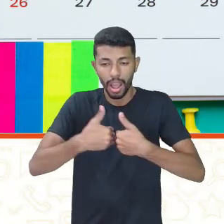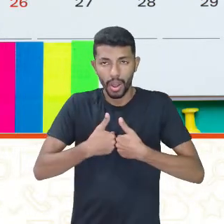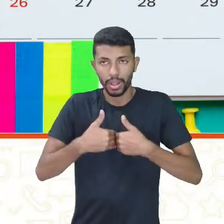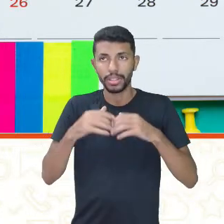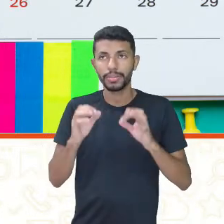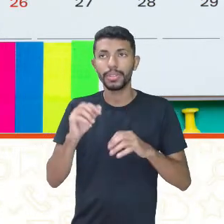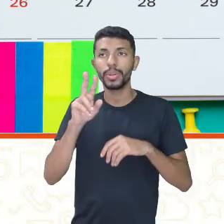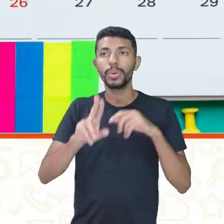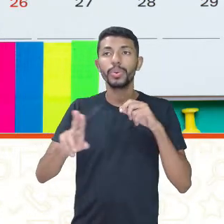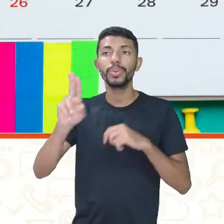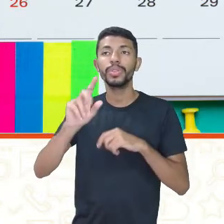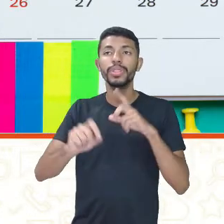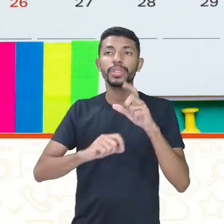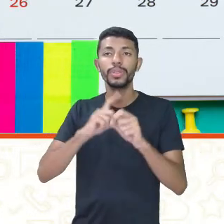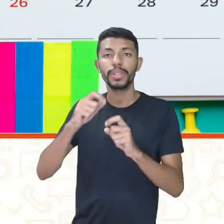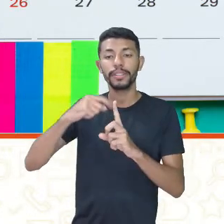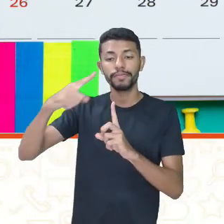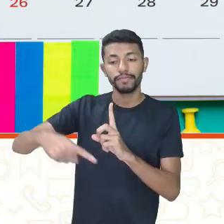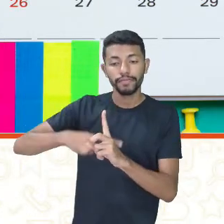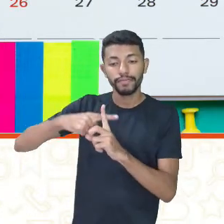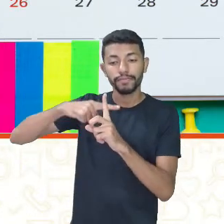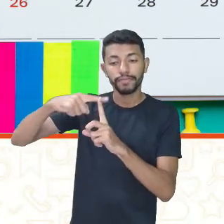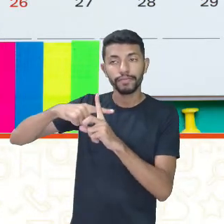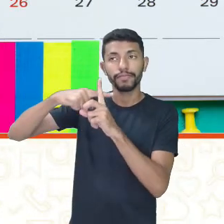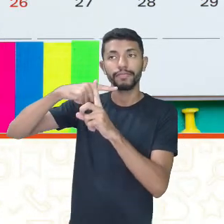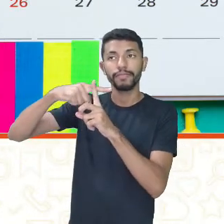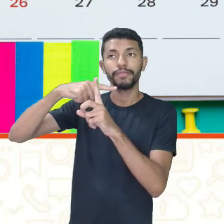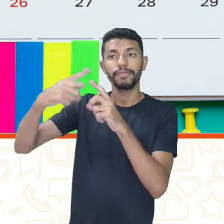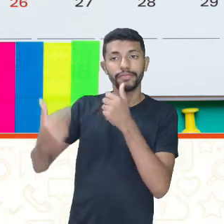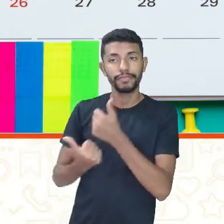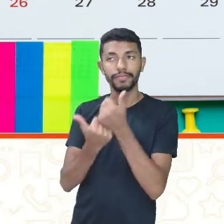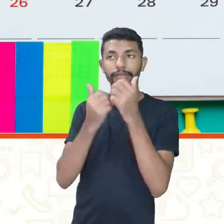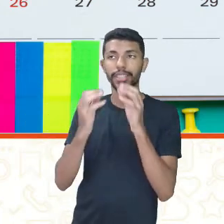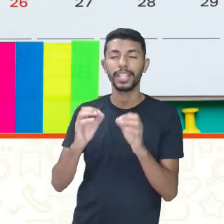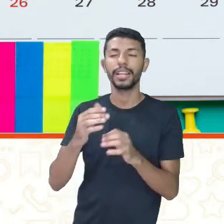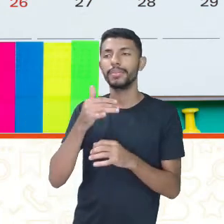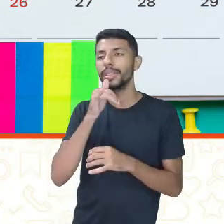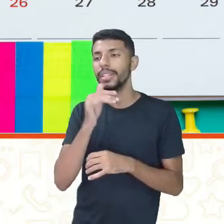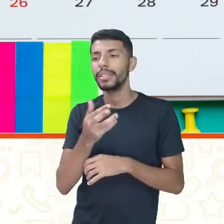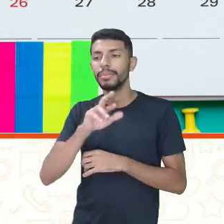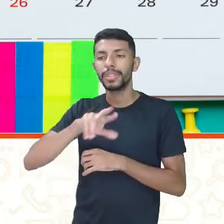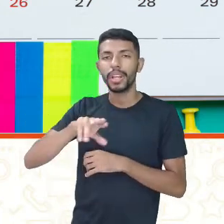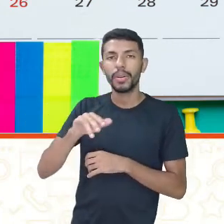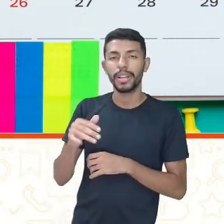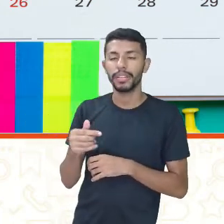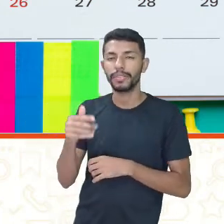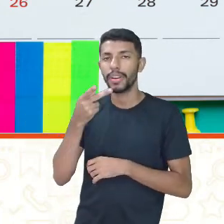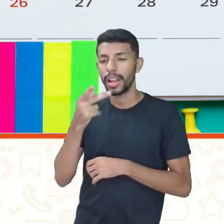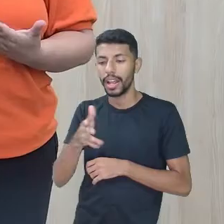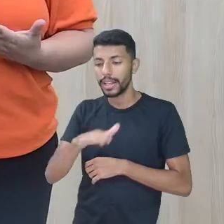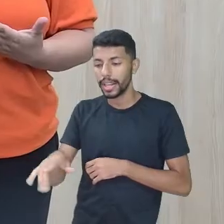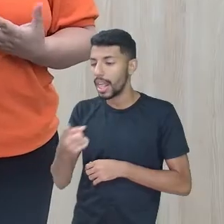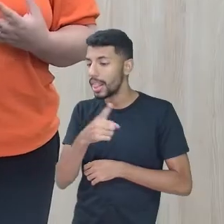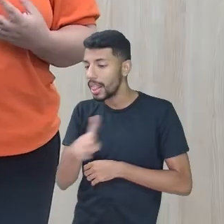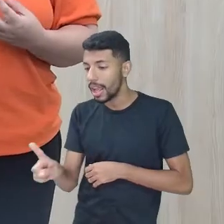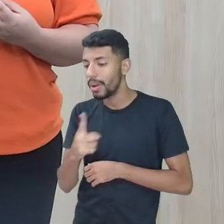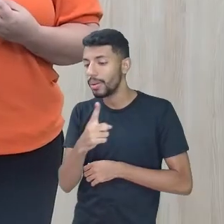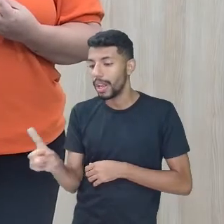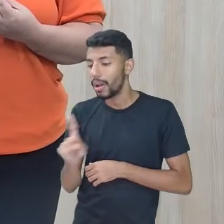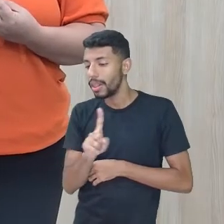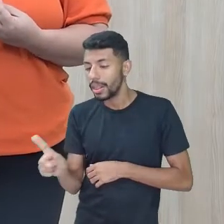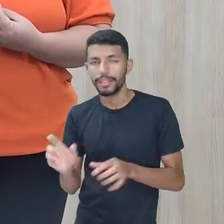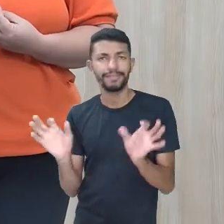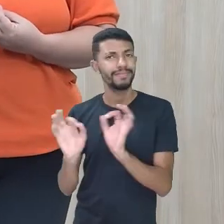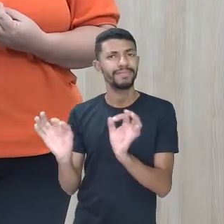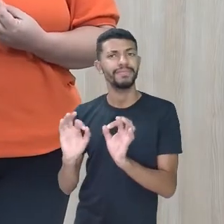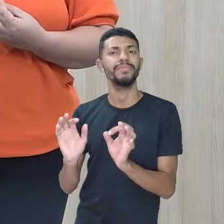o reforço positivo. Não adianta você dizer à criança não, não e não. A